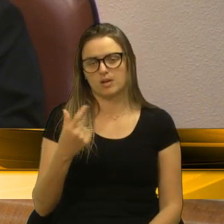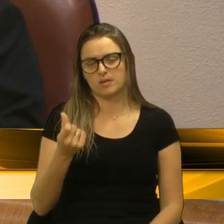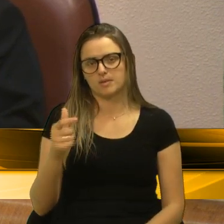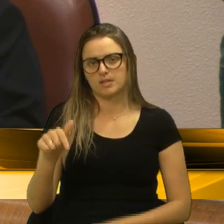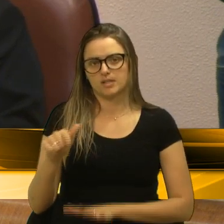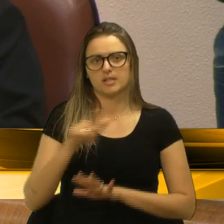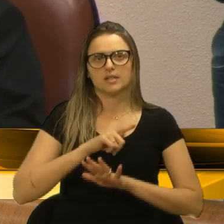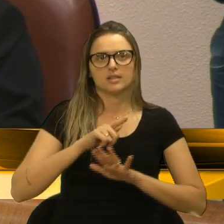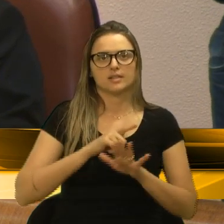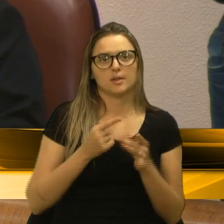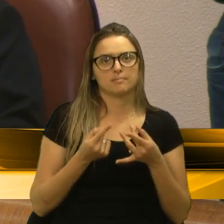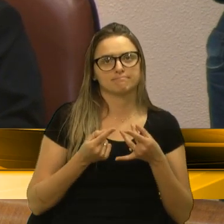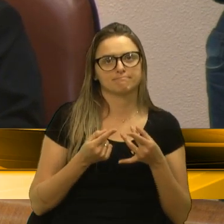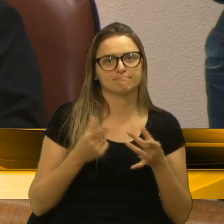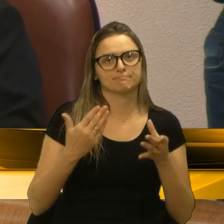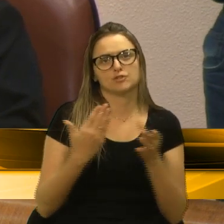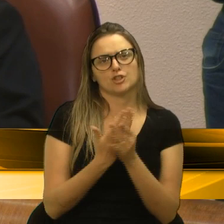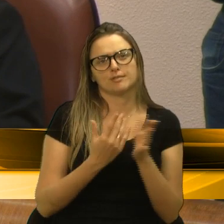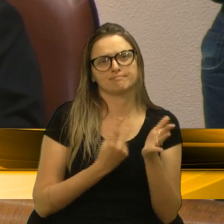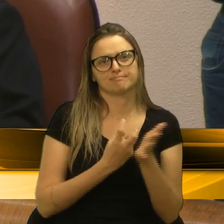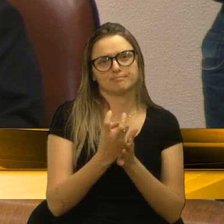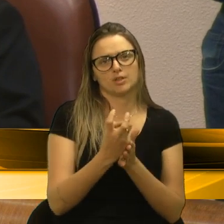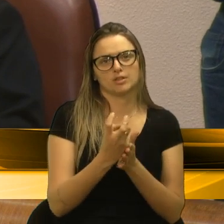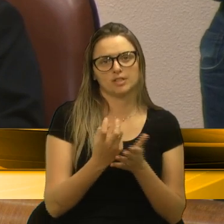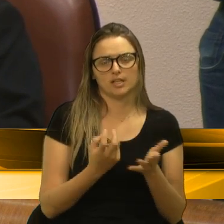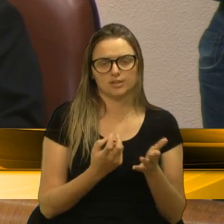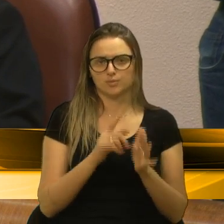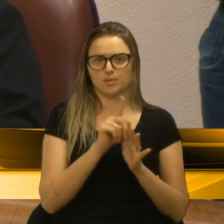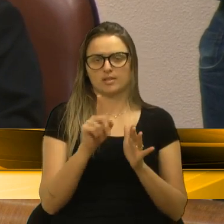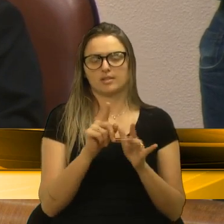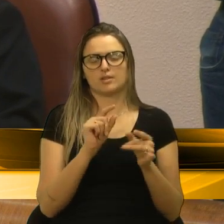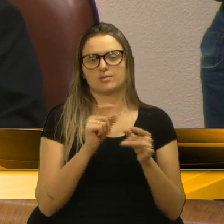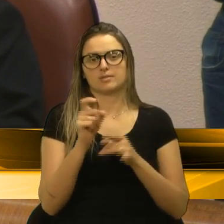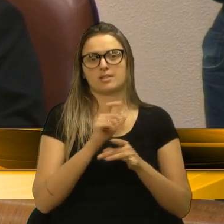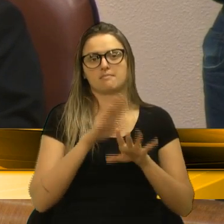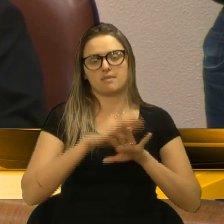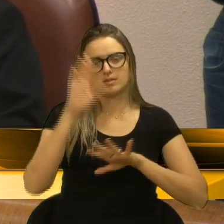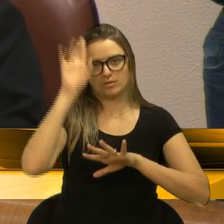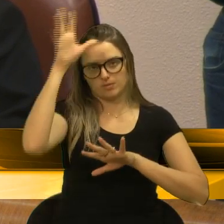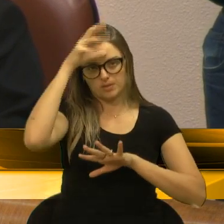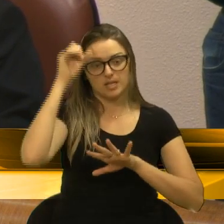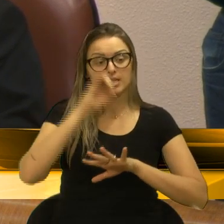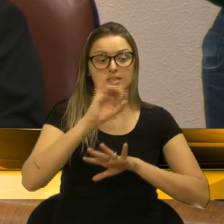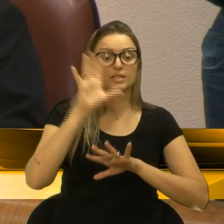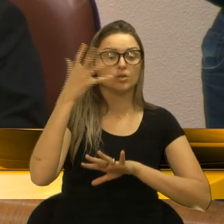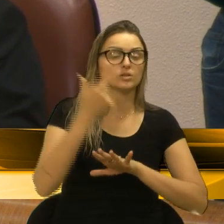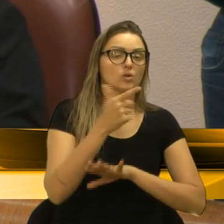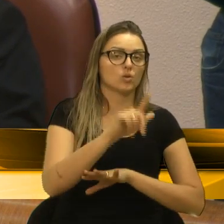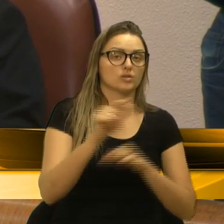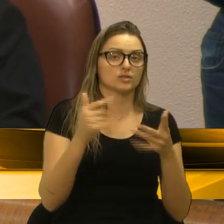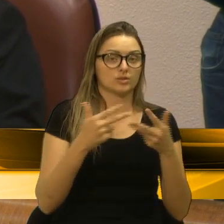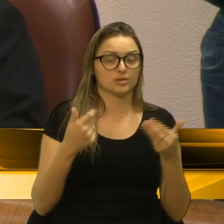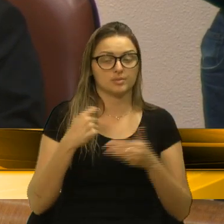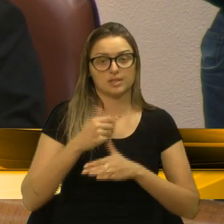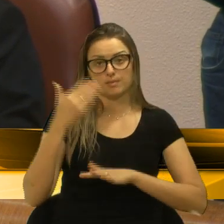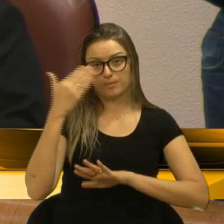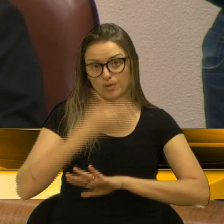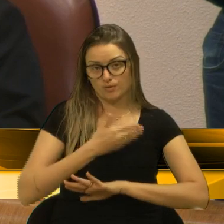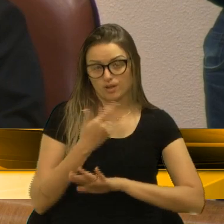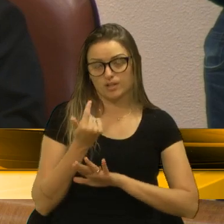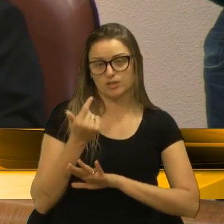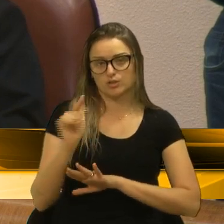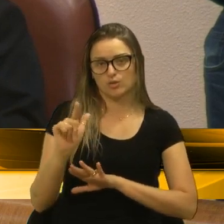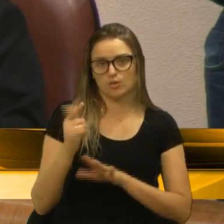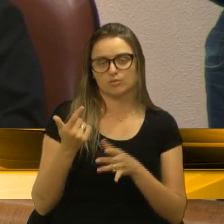passíveis de provocar a cassação do mandado prefeito pela Câmara. Se ocorreram outros fatos, são comprovados, seriam passíveis de outras